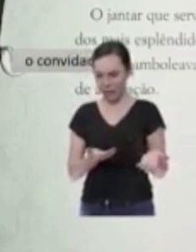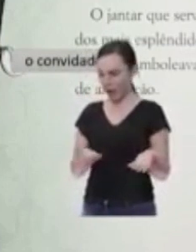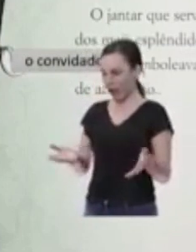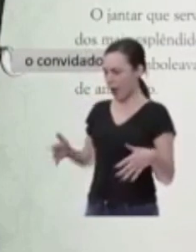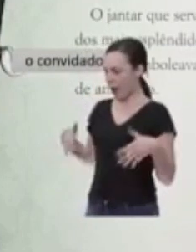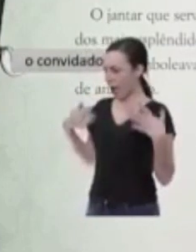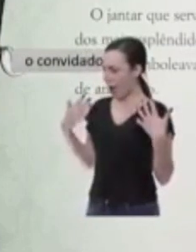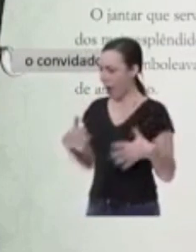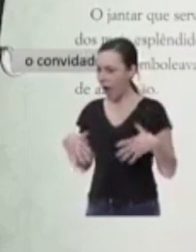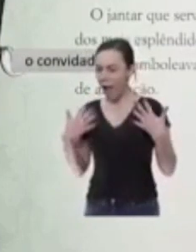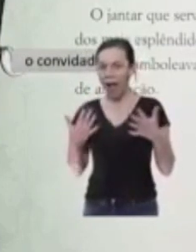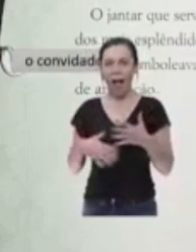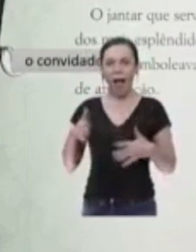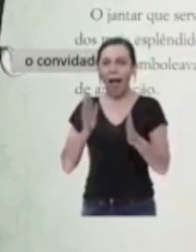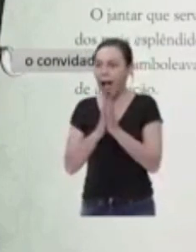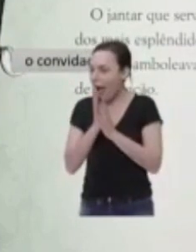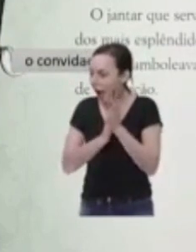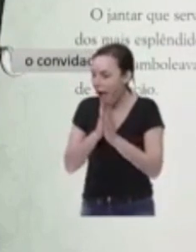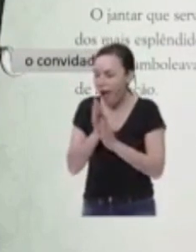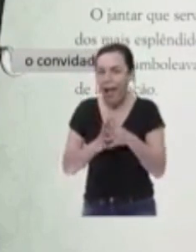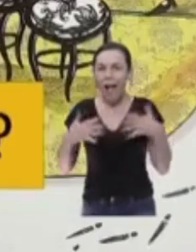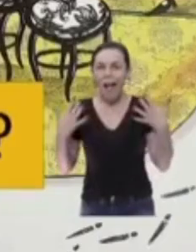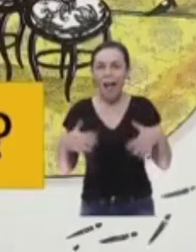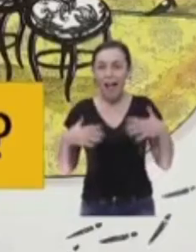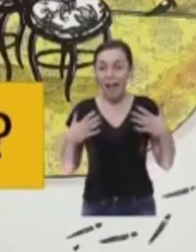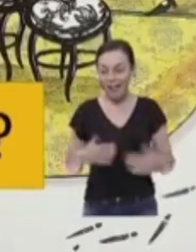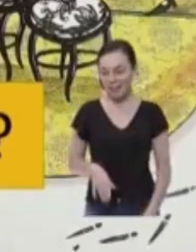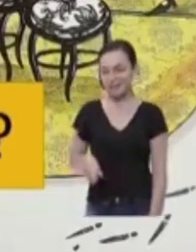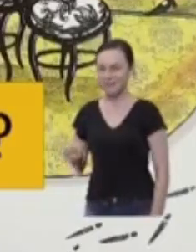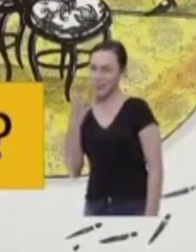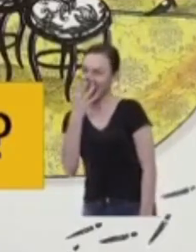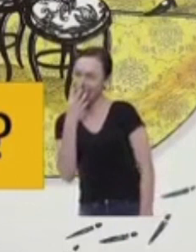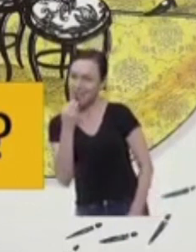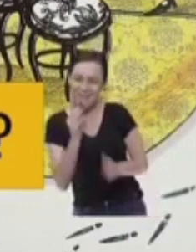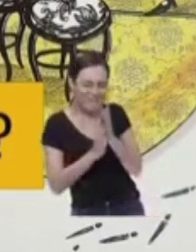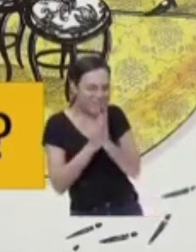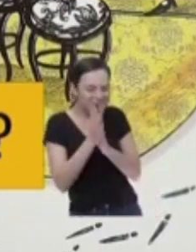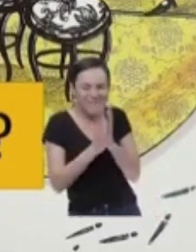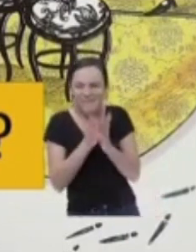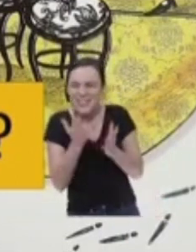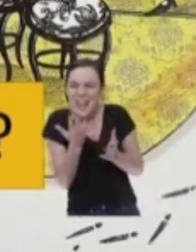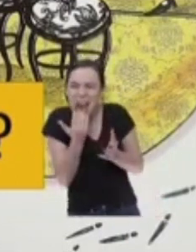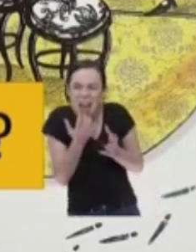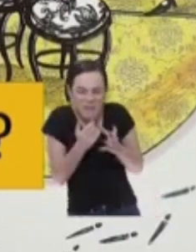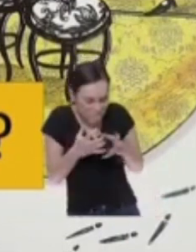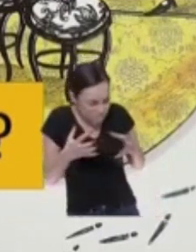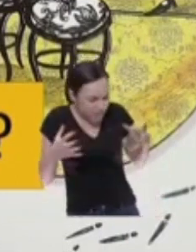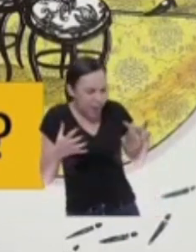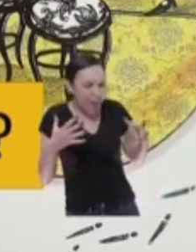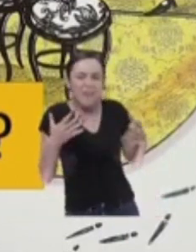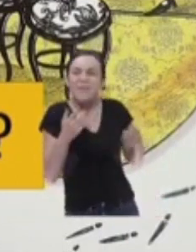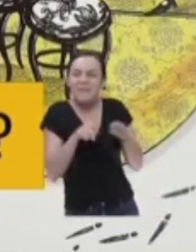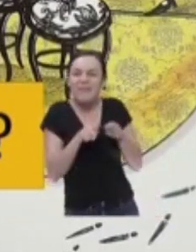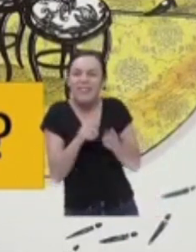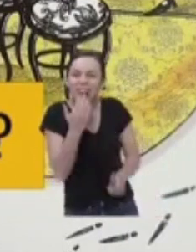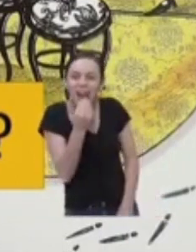convidado bamboleava-se de animação. Rapunzela queria um lanche grande, mas também queria